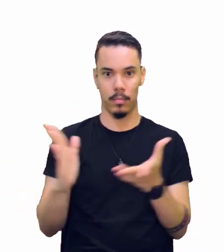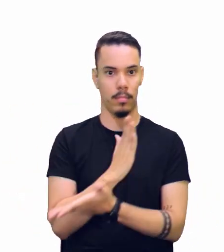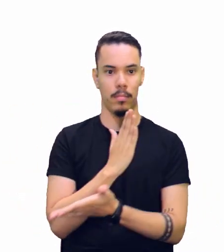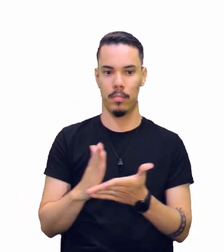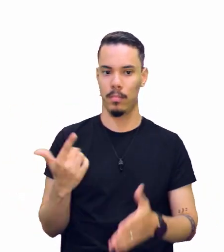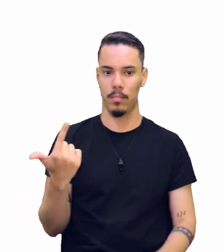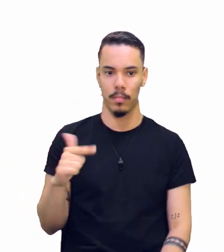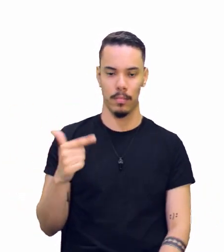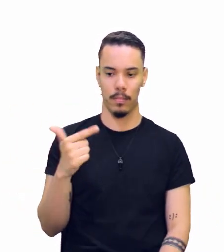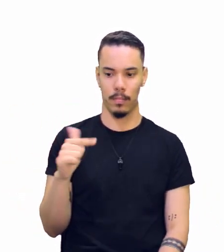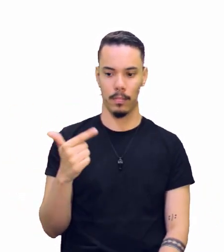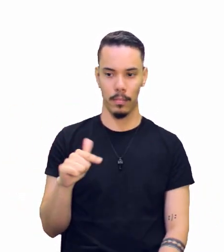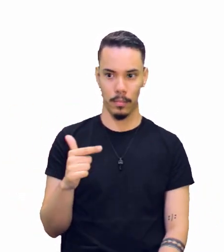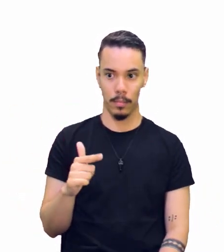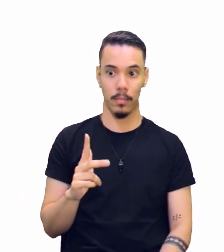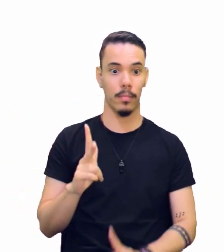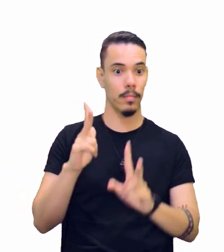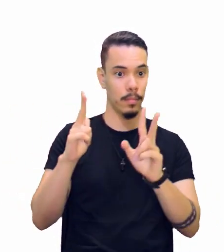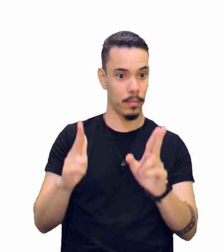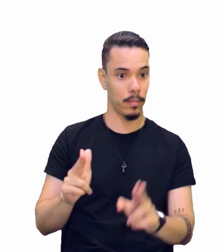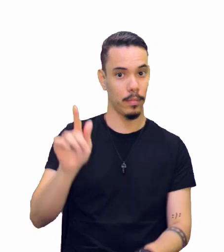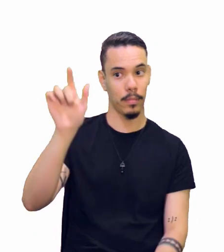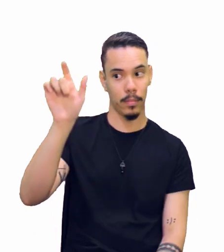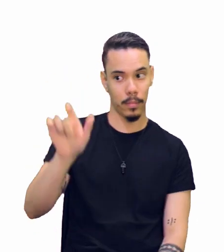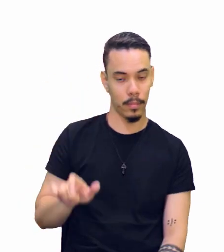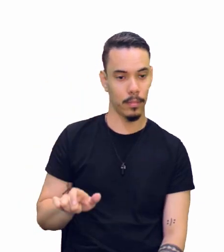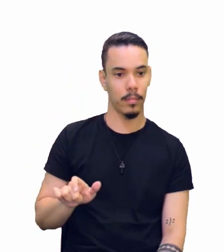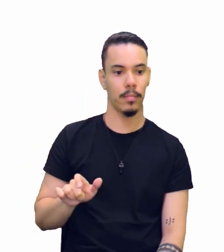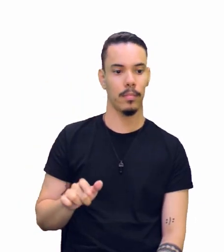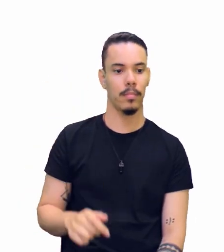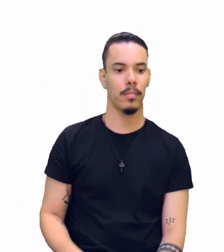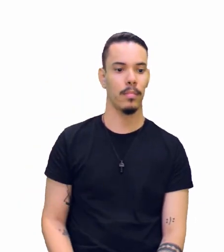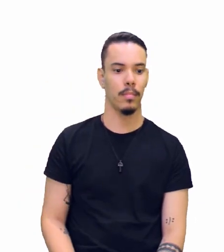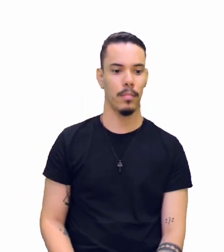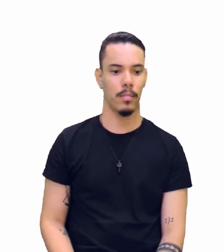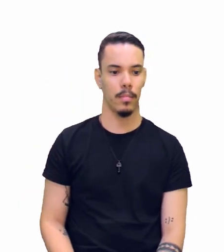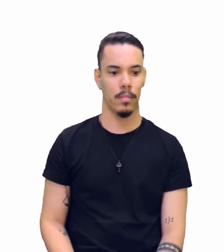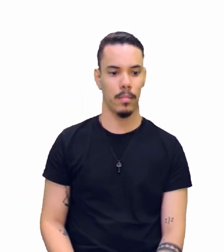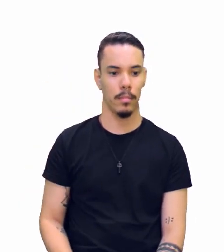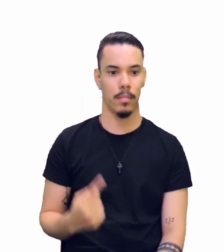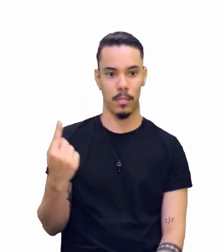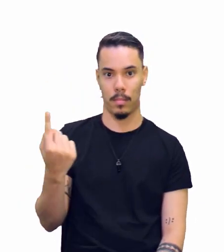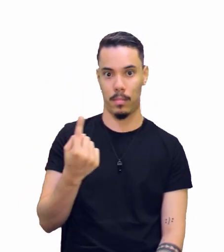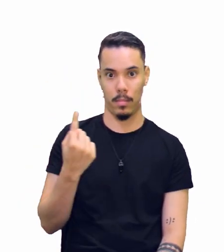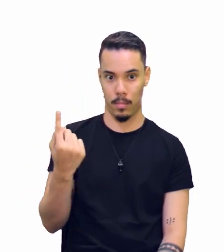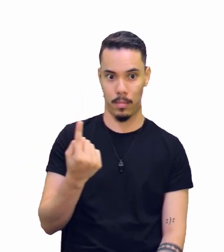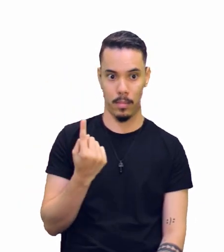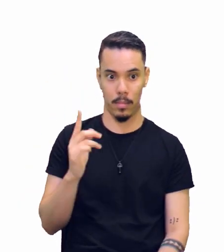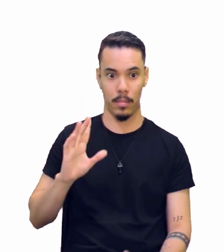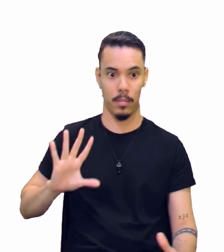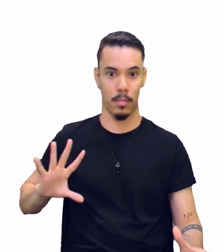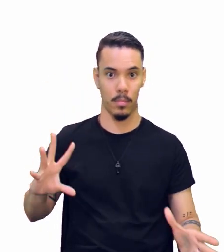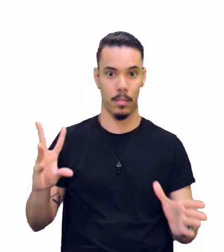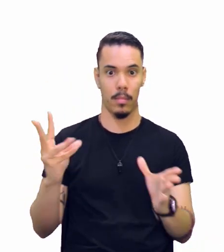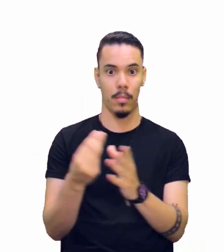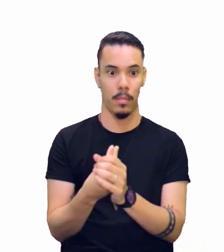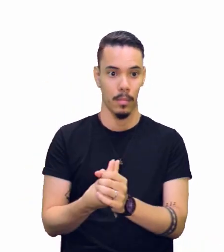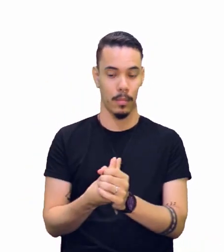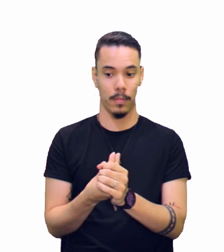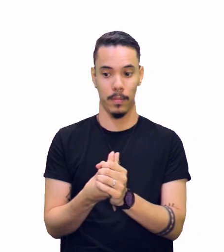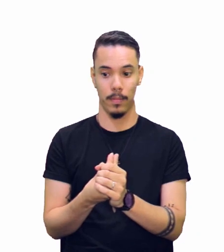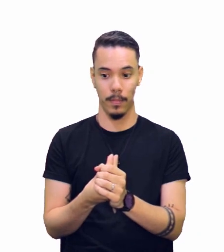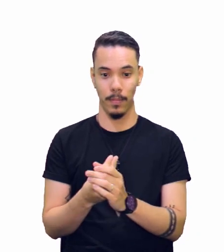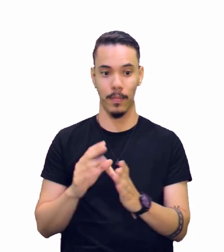ao fim. Como o caso de people, onde o singular é person e o plural é people. E people todo